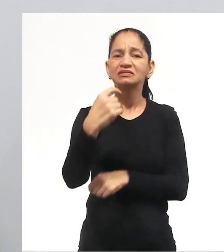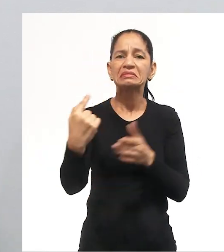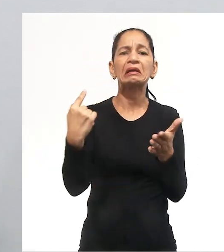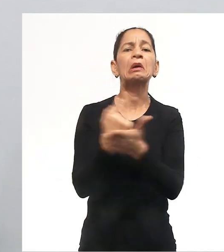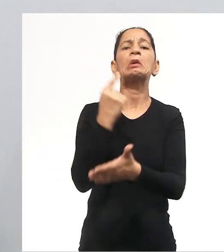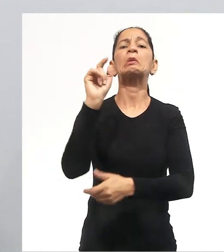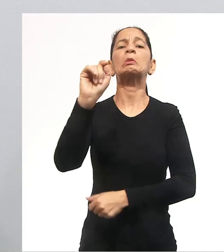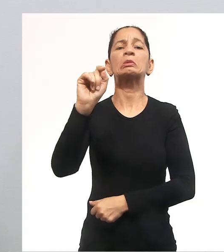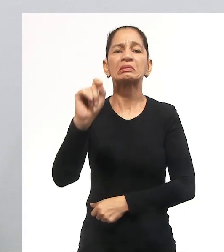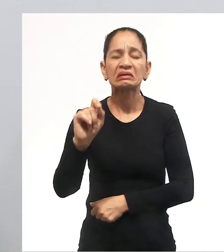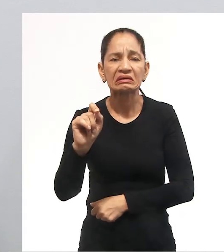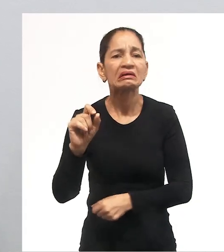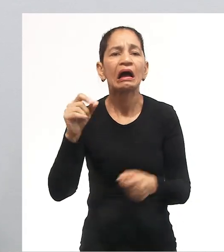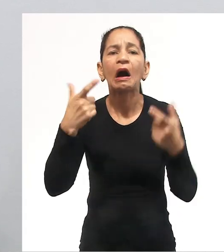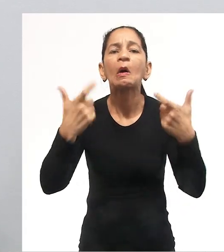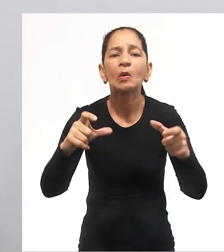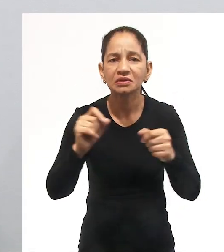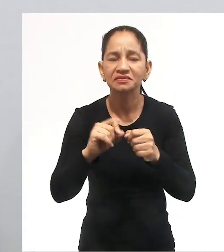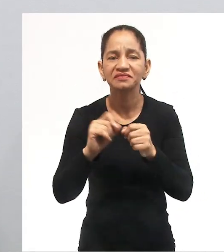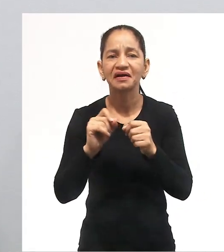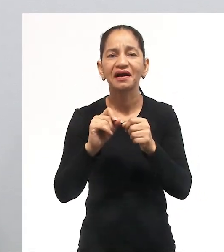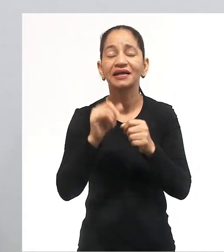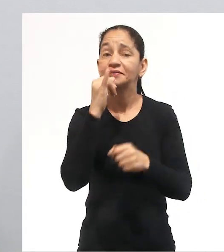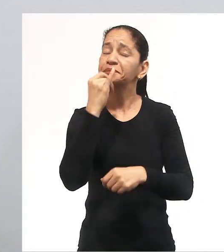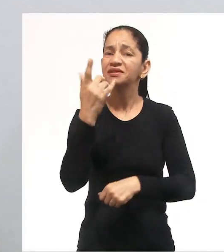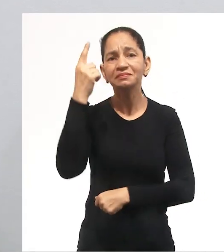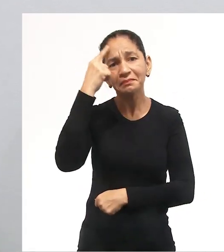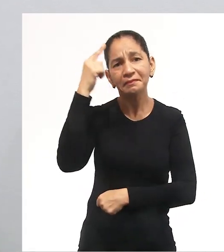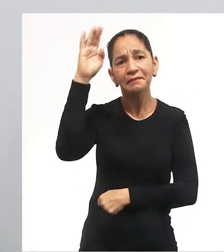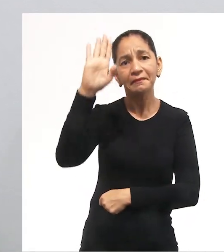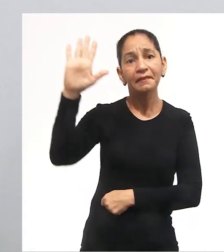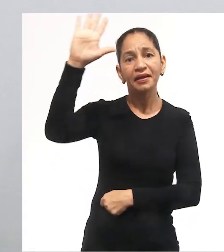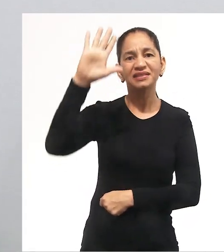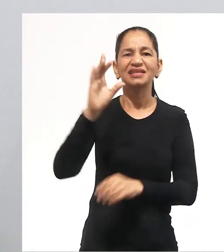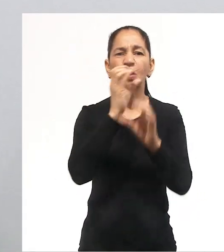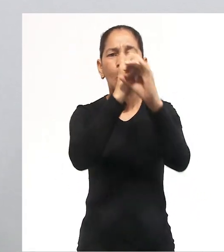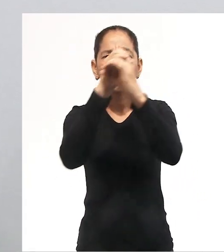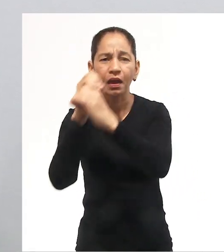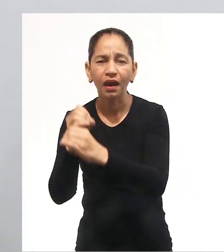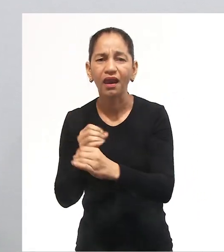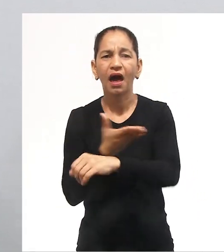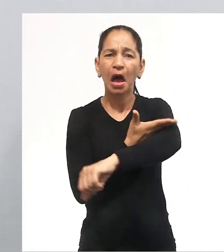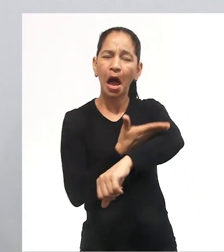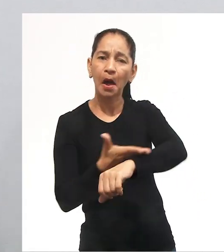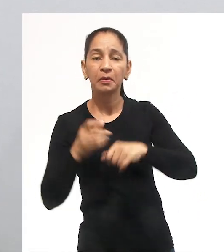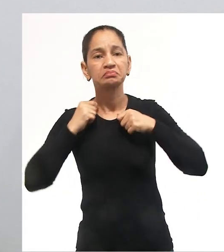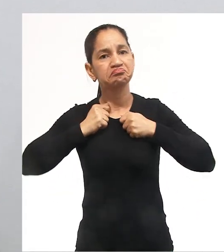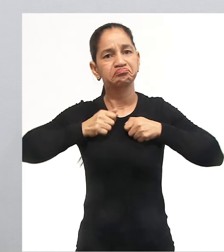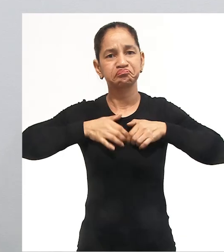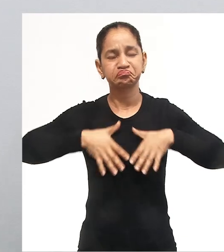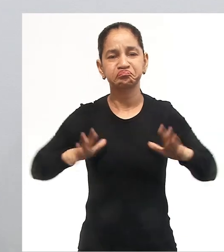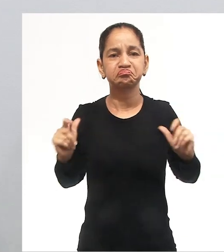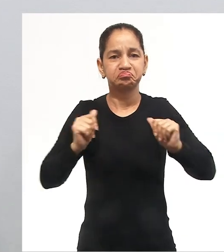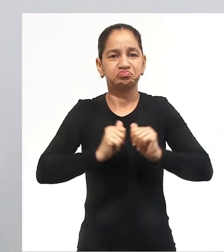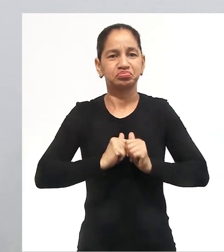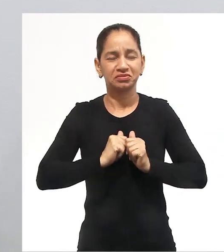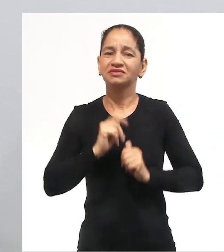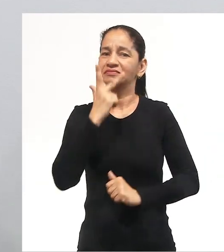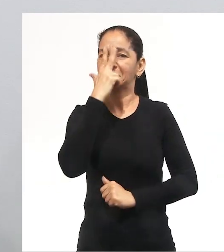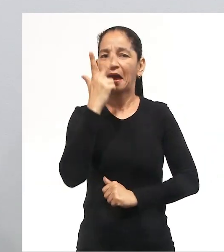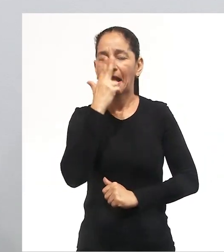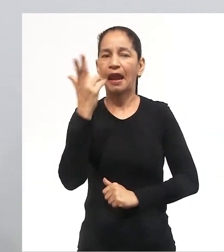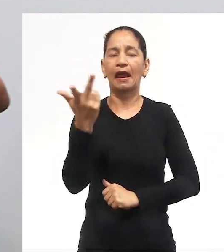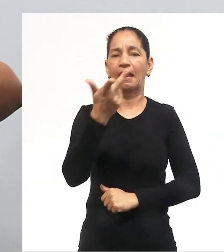primeira pergunta, o que é pesquisa para você? Onde é que se faz pesquisa? O que a gente imagina? Laboratório. O que vem à mente é isso,